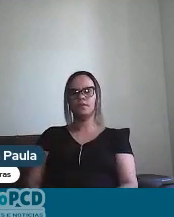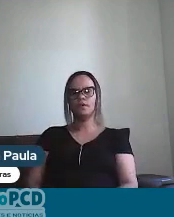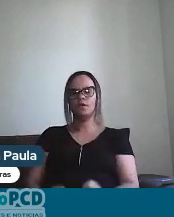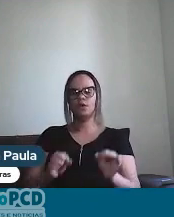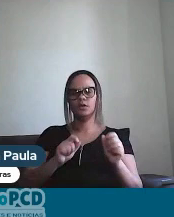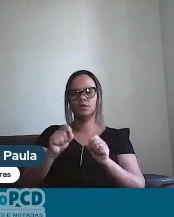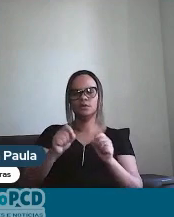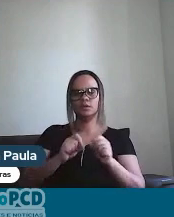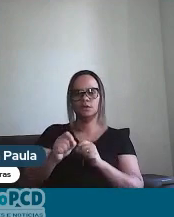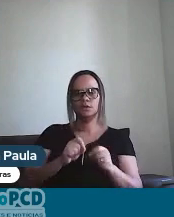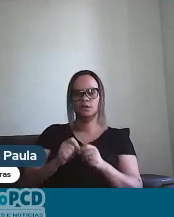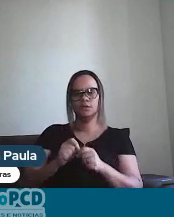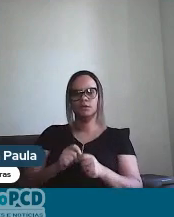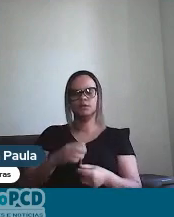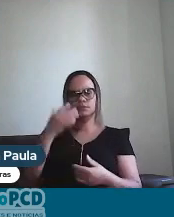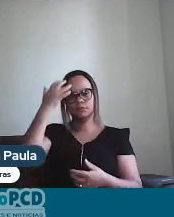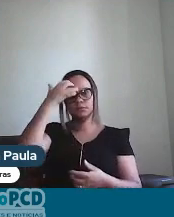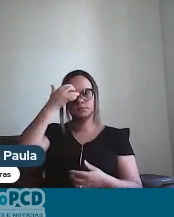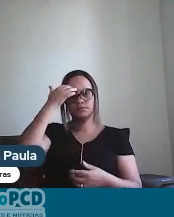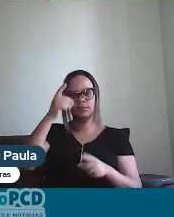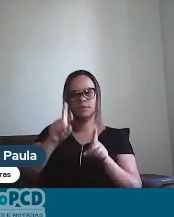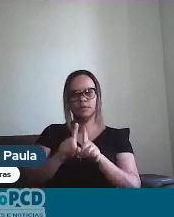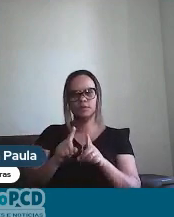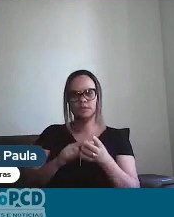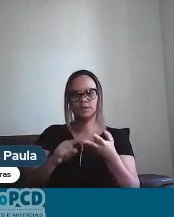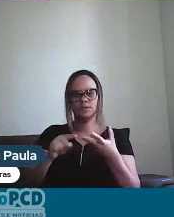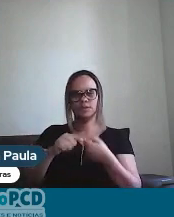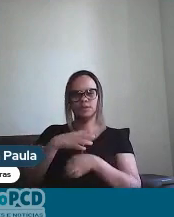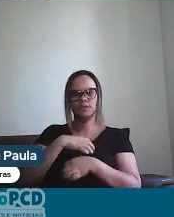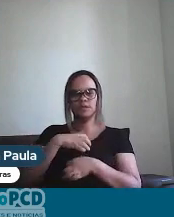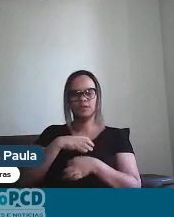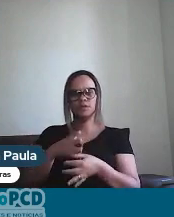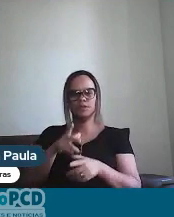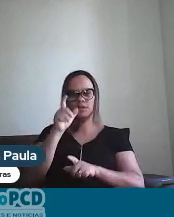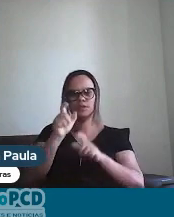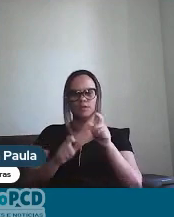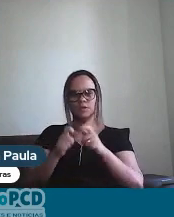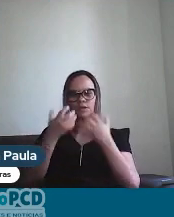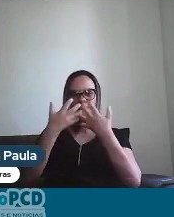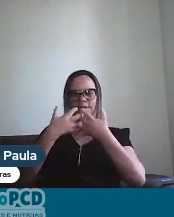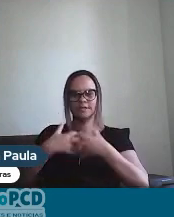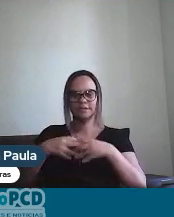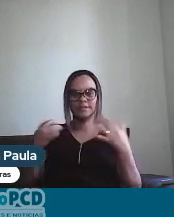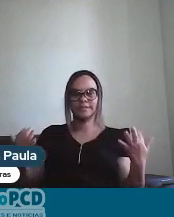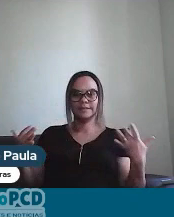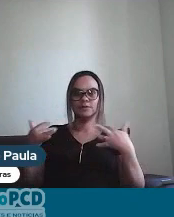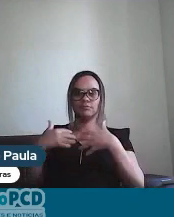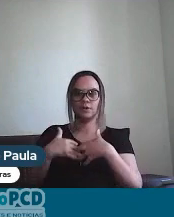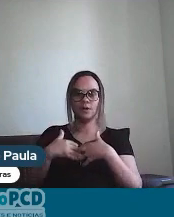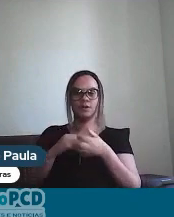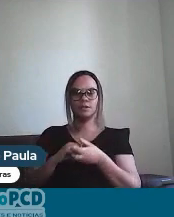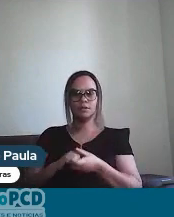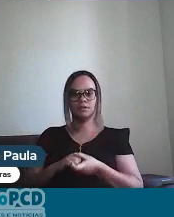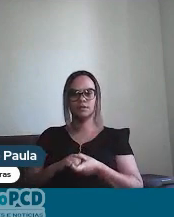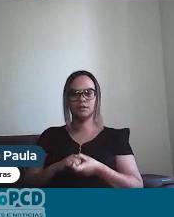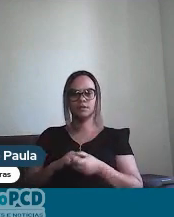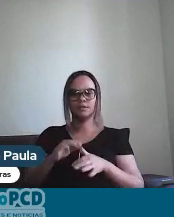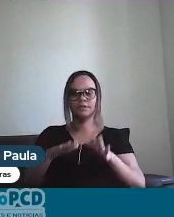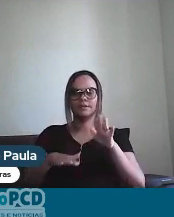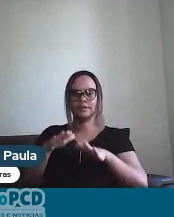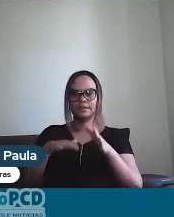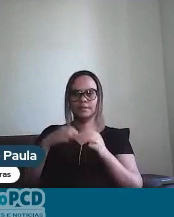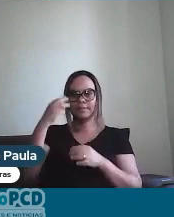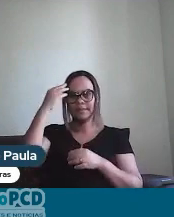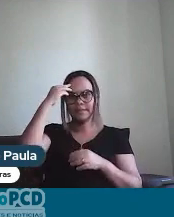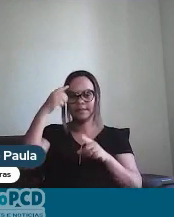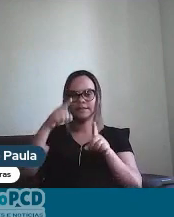coordenadas lá pelo cérebro. Então, a gente tem várias situações, como, por exemplo, o pessoal do transtorno do espectro autista, eles têm alterações mentais,